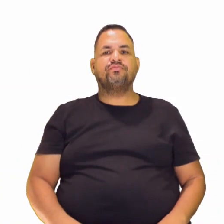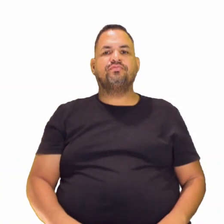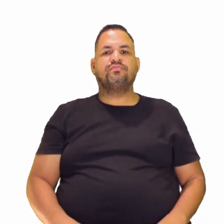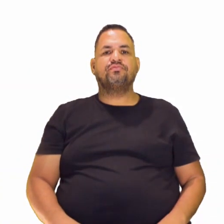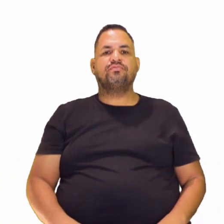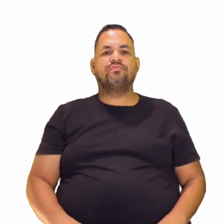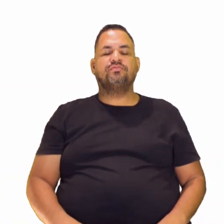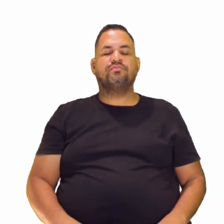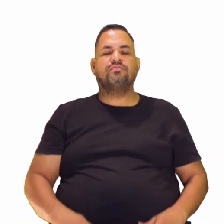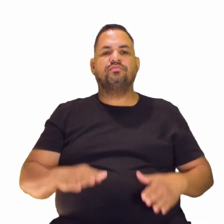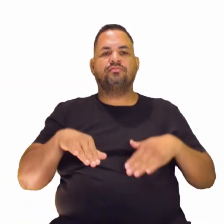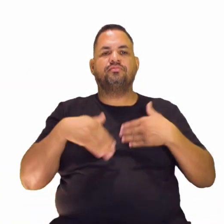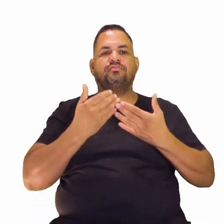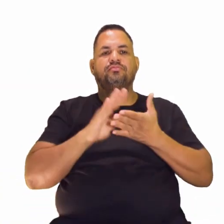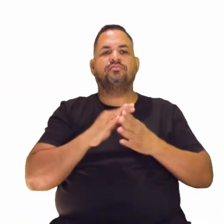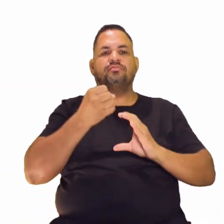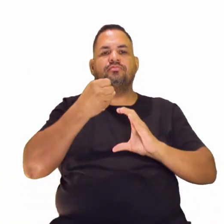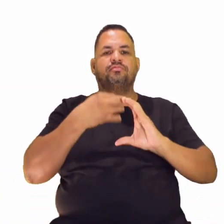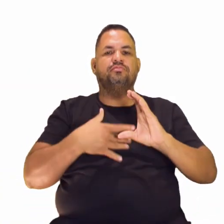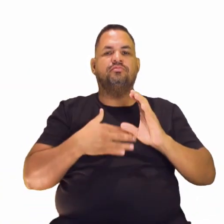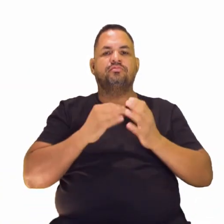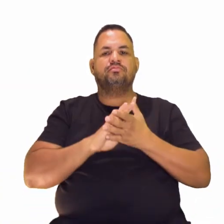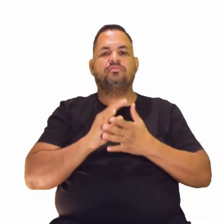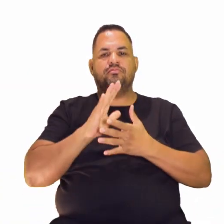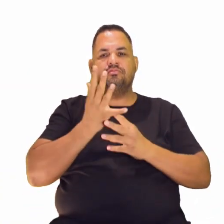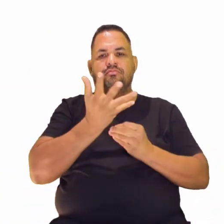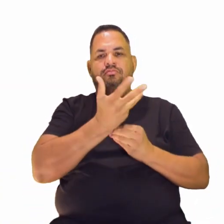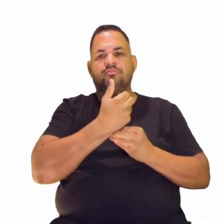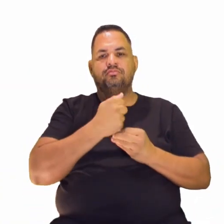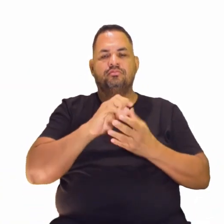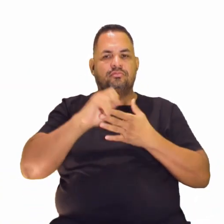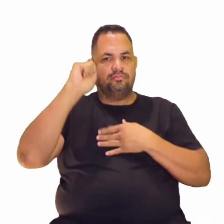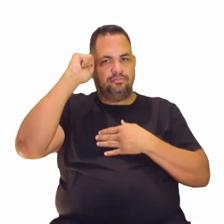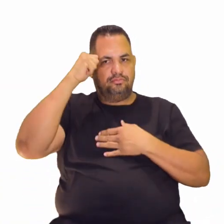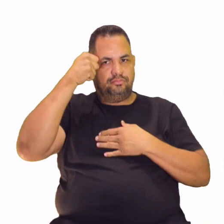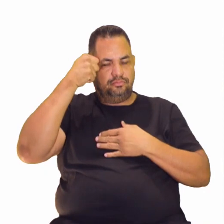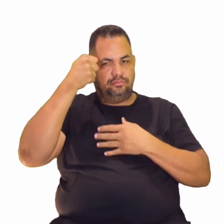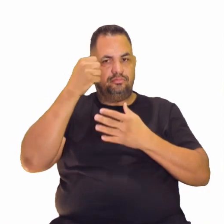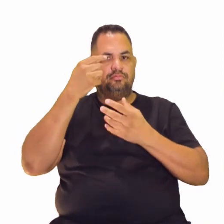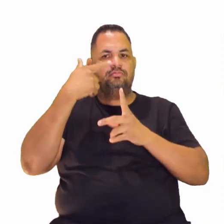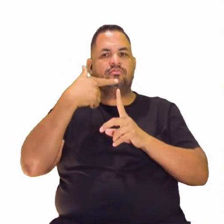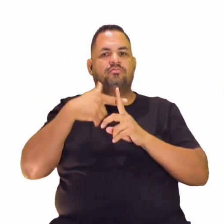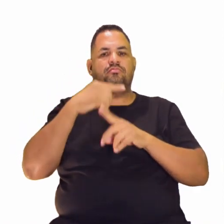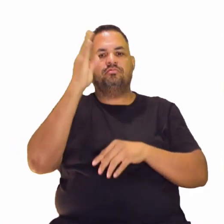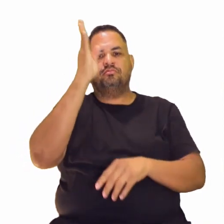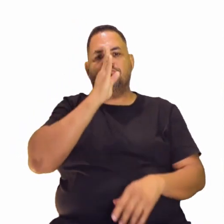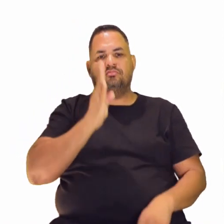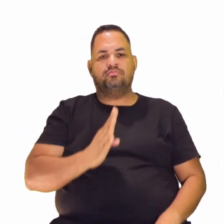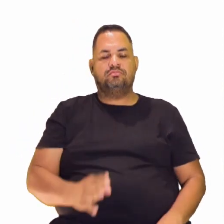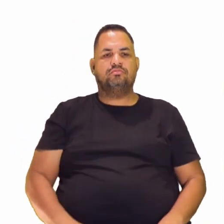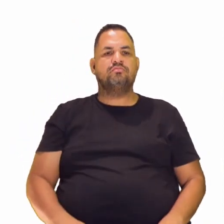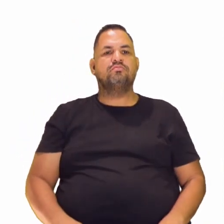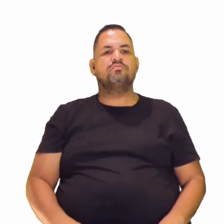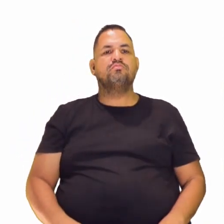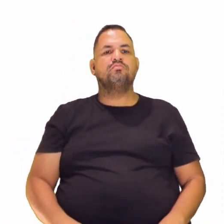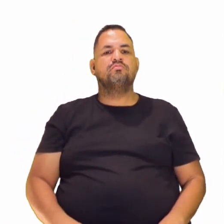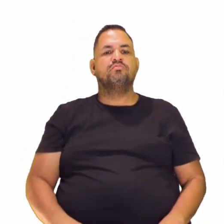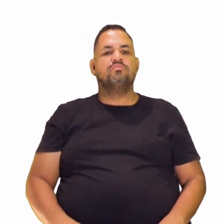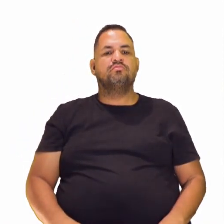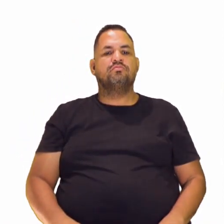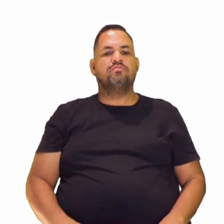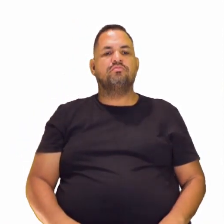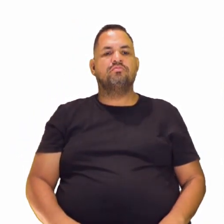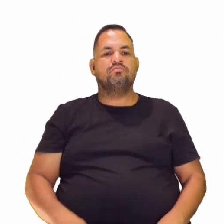aqui. Quais as características da arte afro-brasileira? Chegamos no Brasil, né? Chegamos